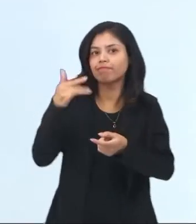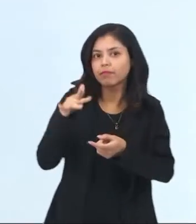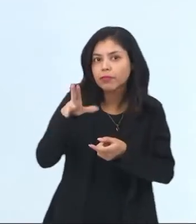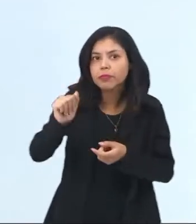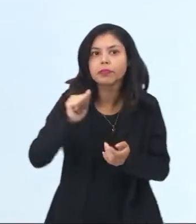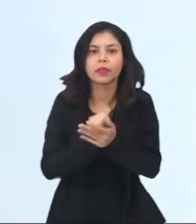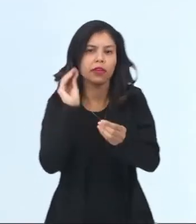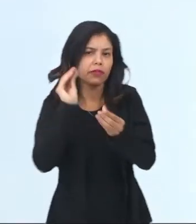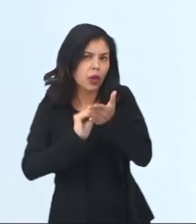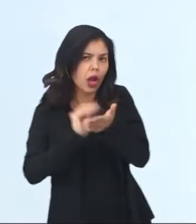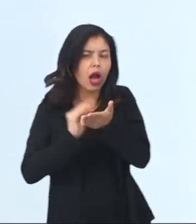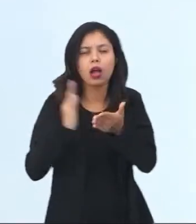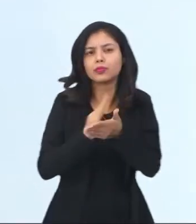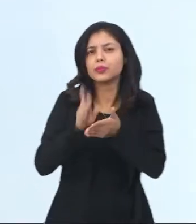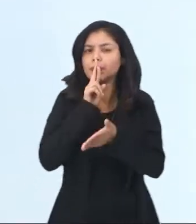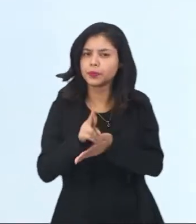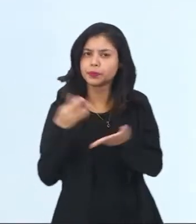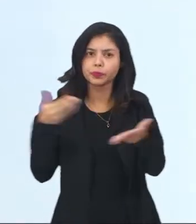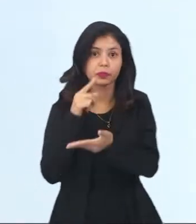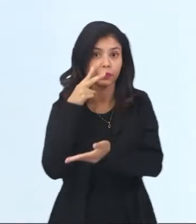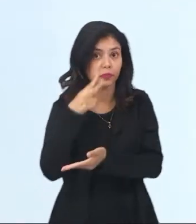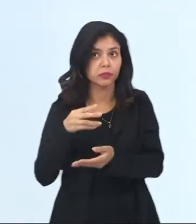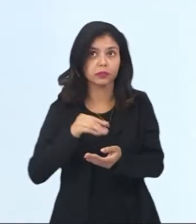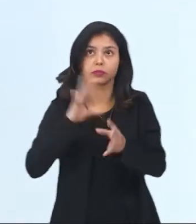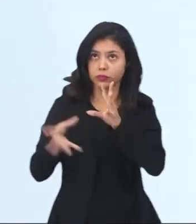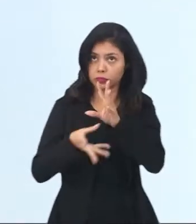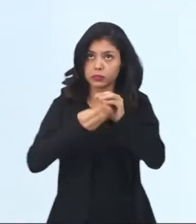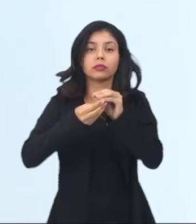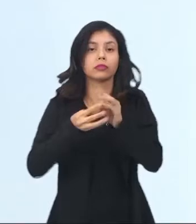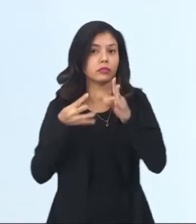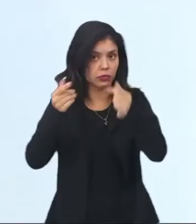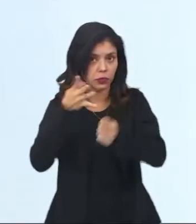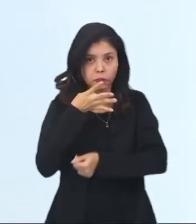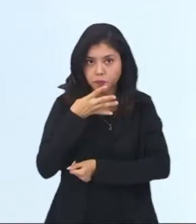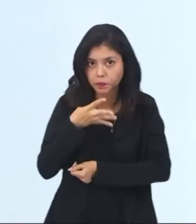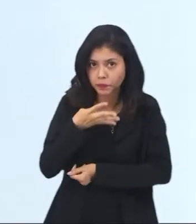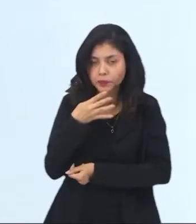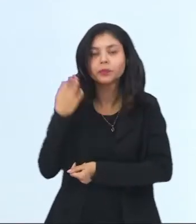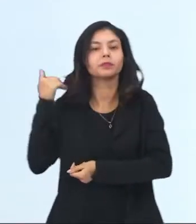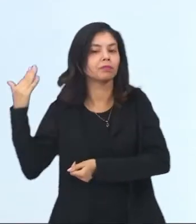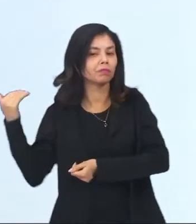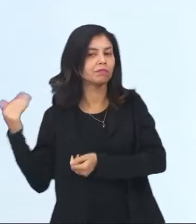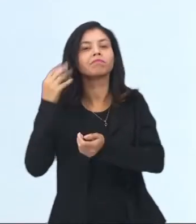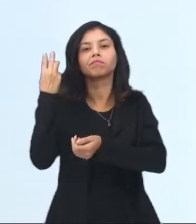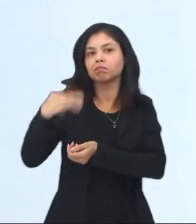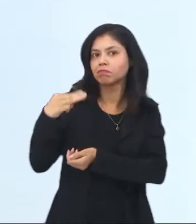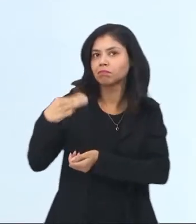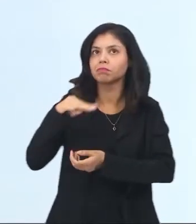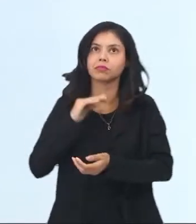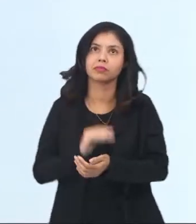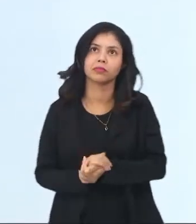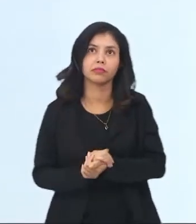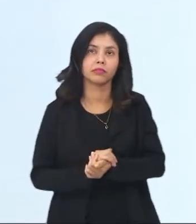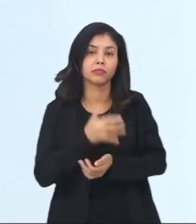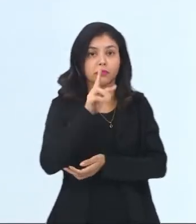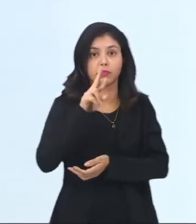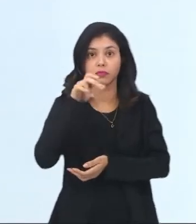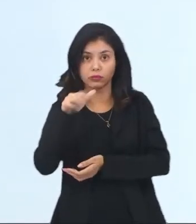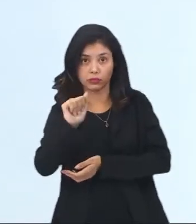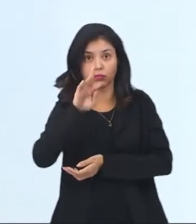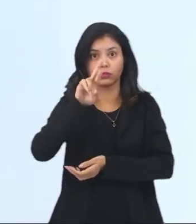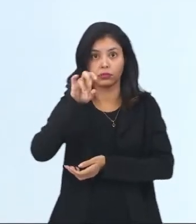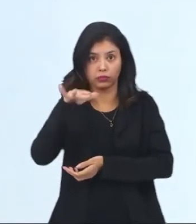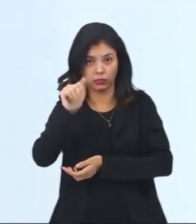alguns métodos de resolução e nós vamos ver agora um método bem conhecido e famoso na matemática, que é sobre a fórmula de Bhaskara, tá,